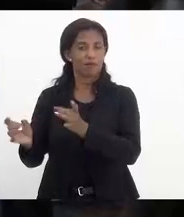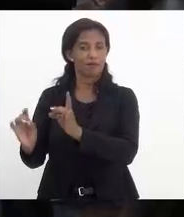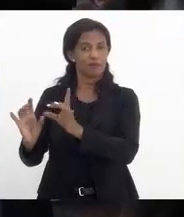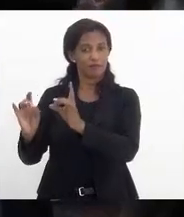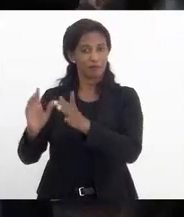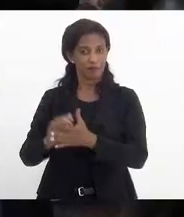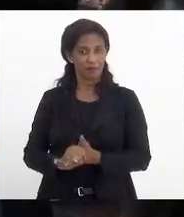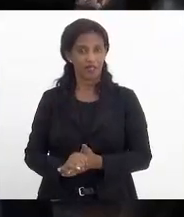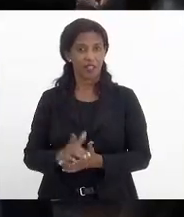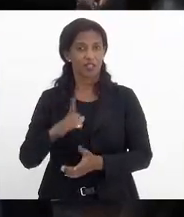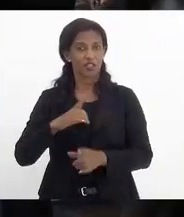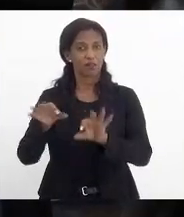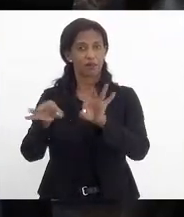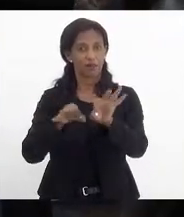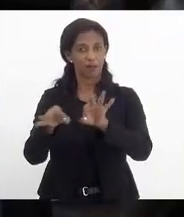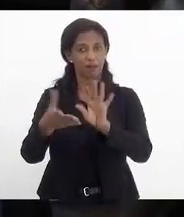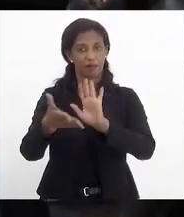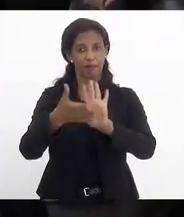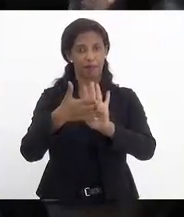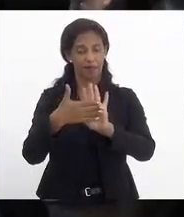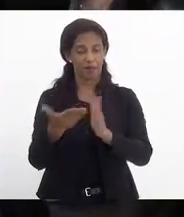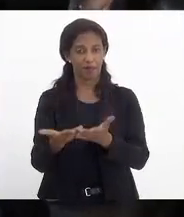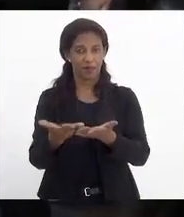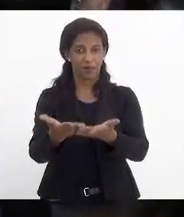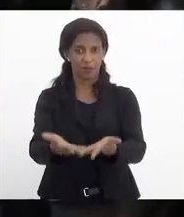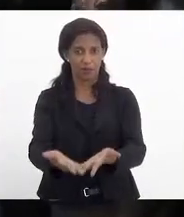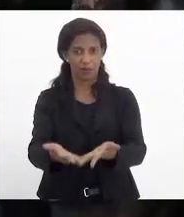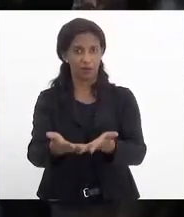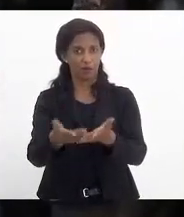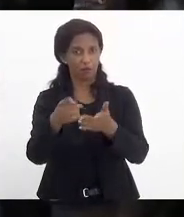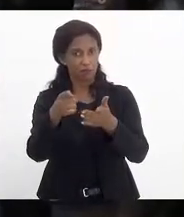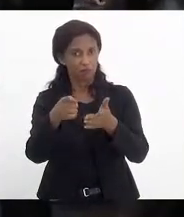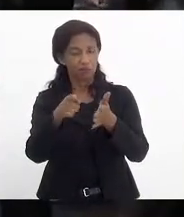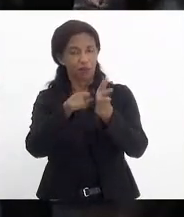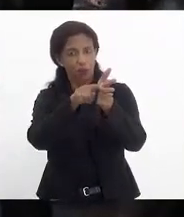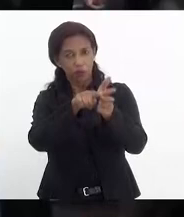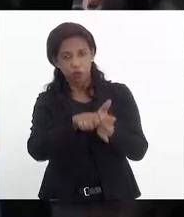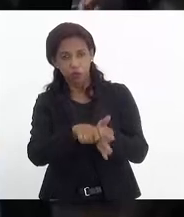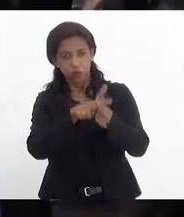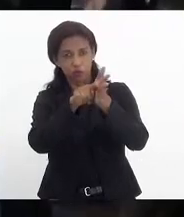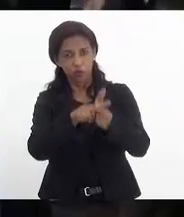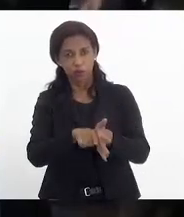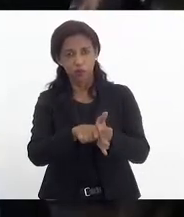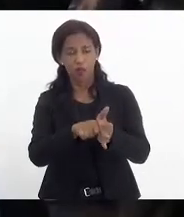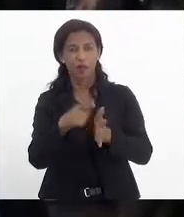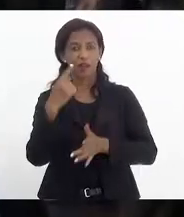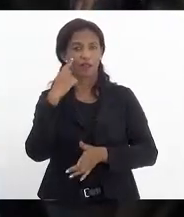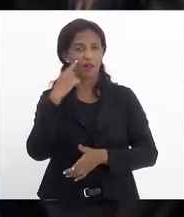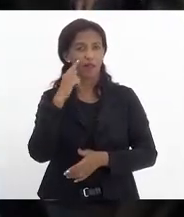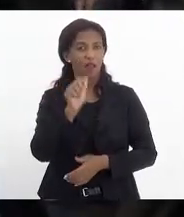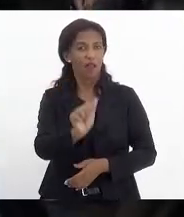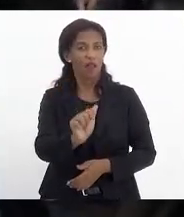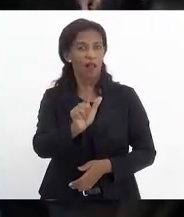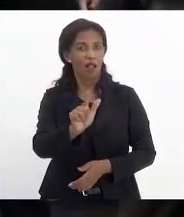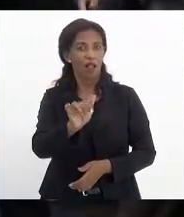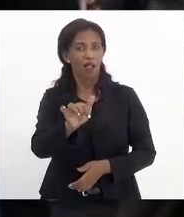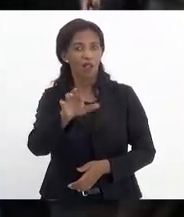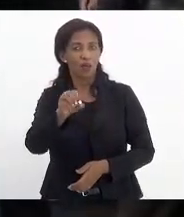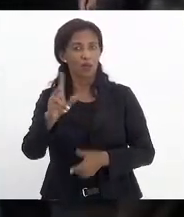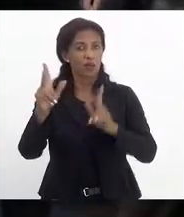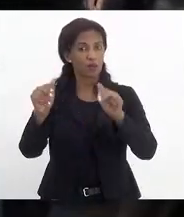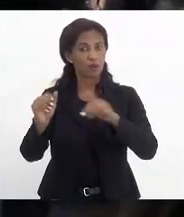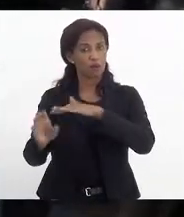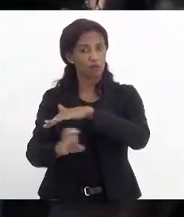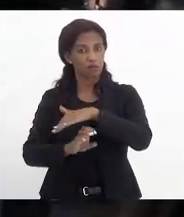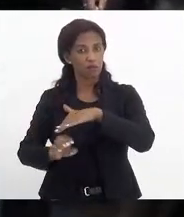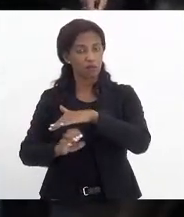gente tinha preparado um parecer para Vossa Excelência aí analisar, de ser a mesma alíquota que as agências trabalham,